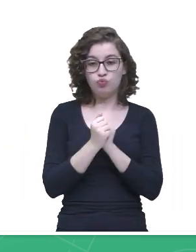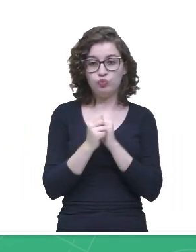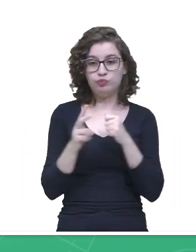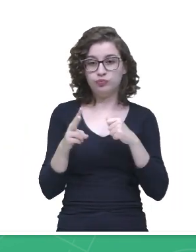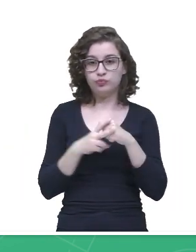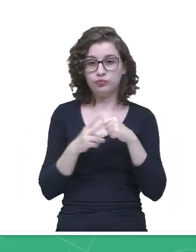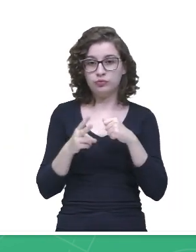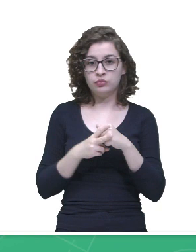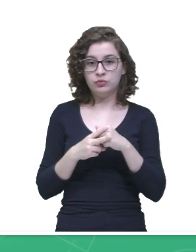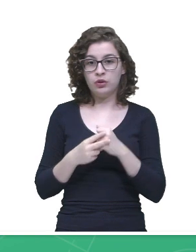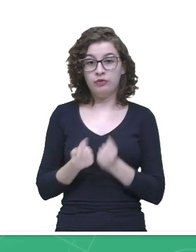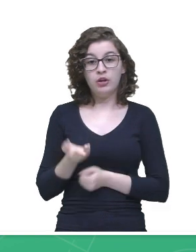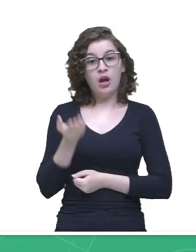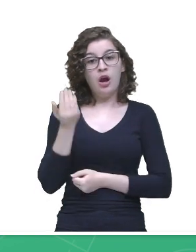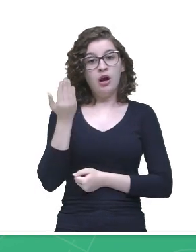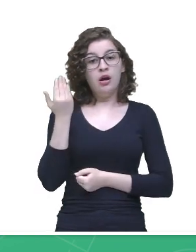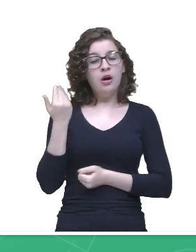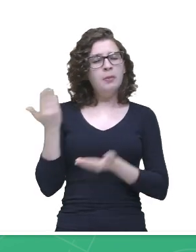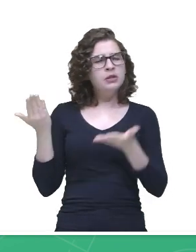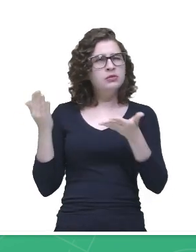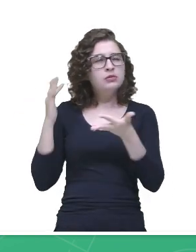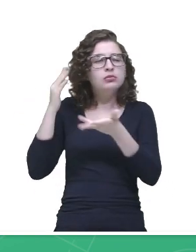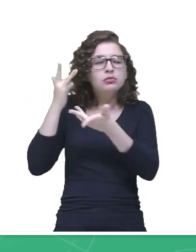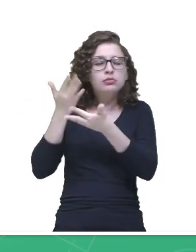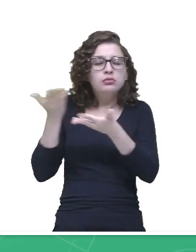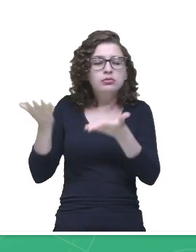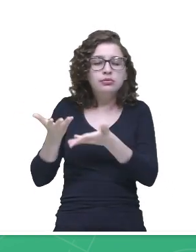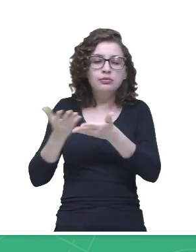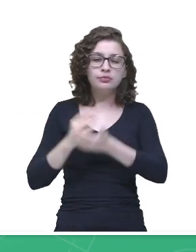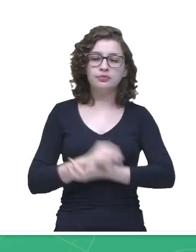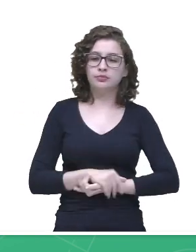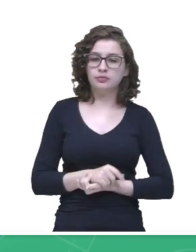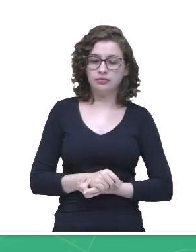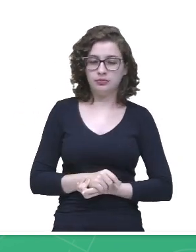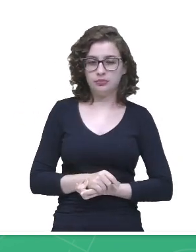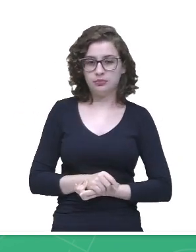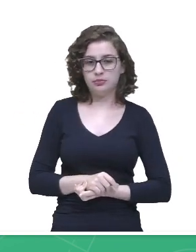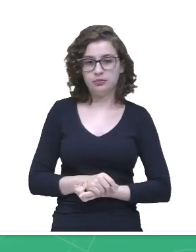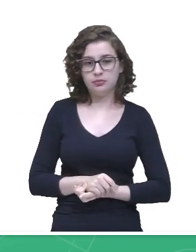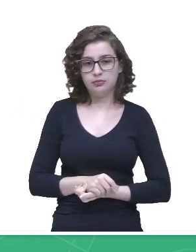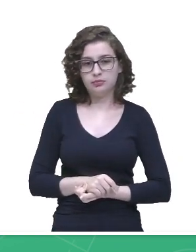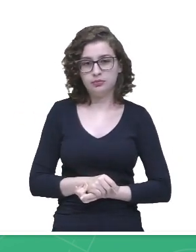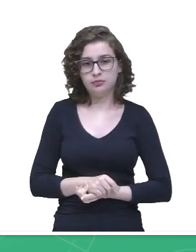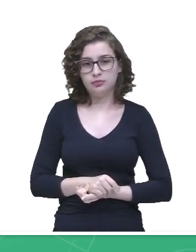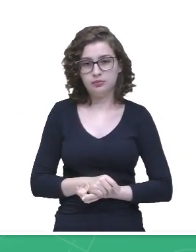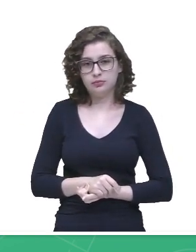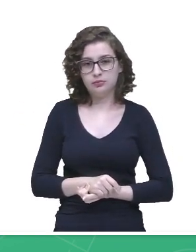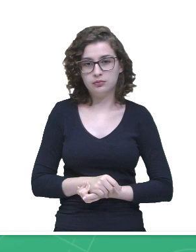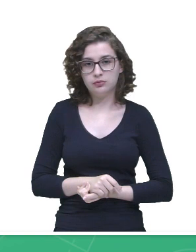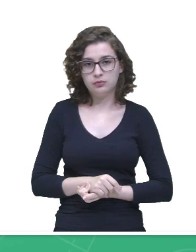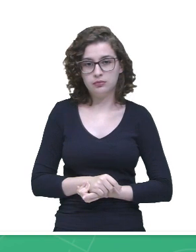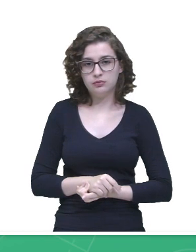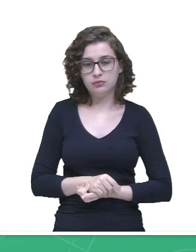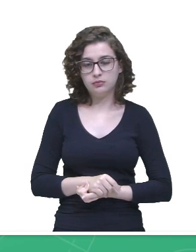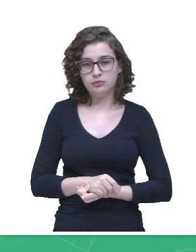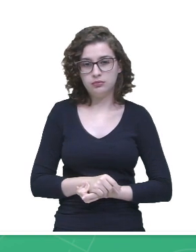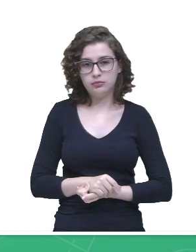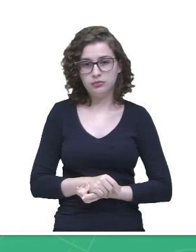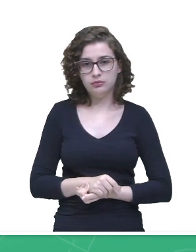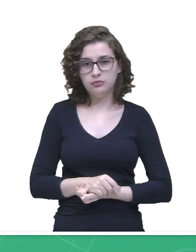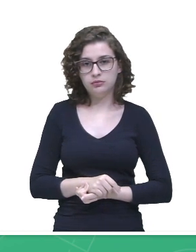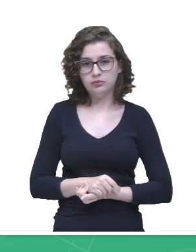seja um passado mais recente daquele diálogo que o falante, né, está